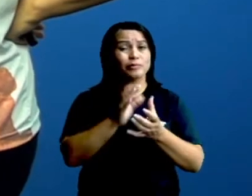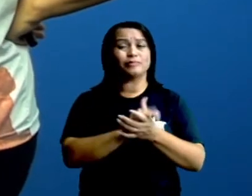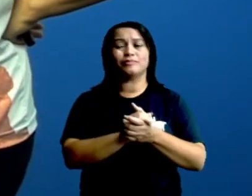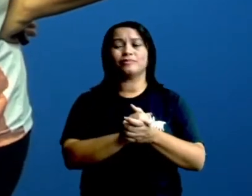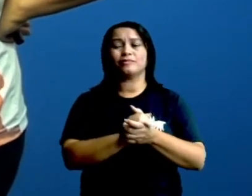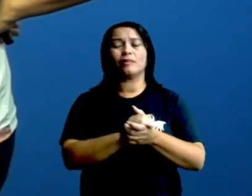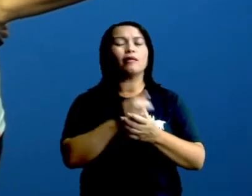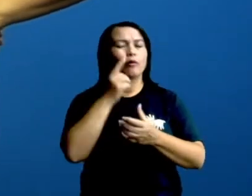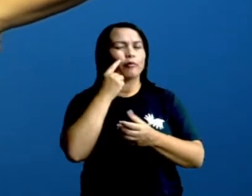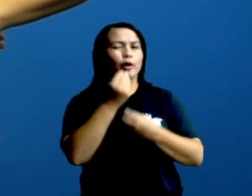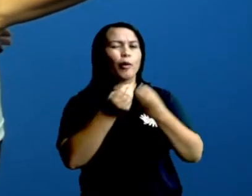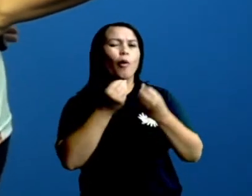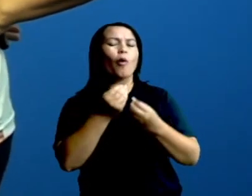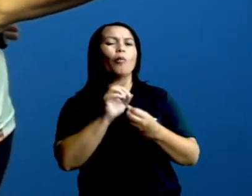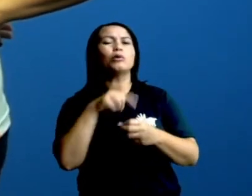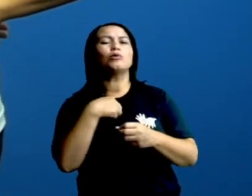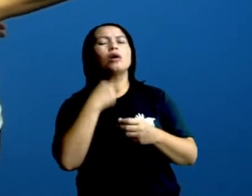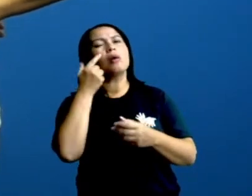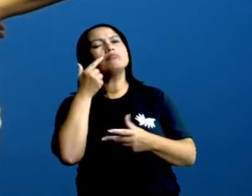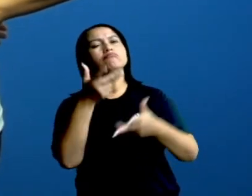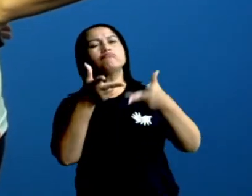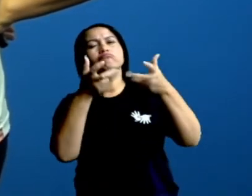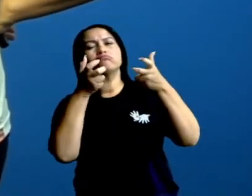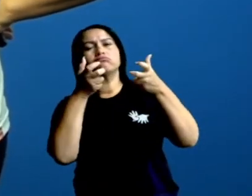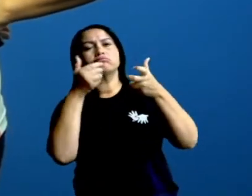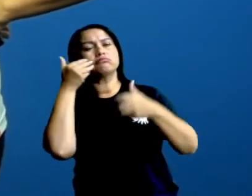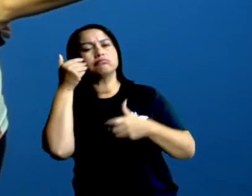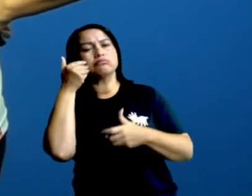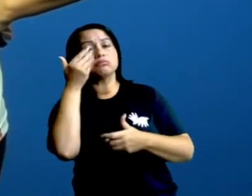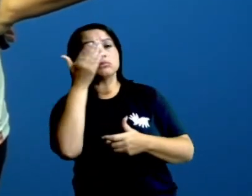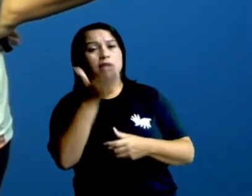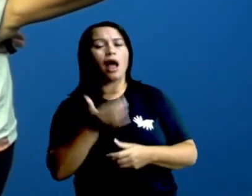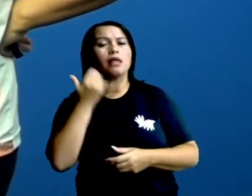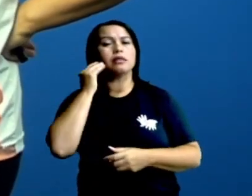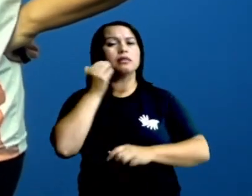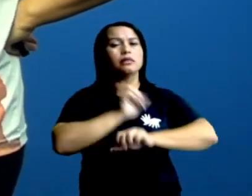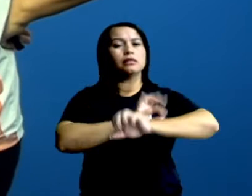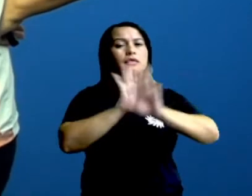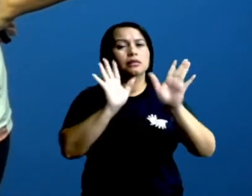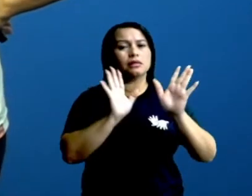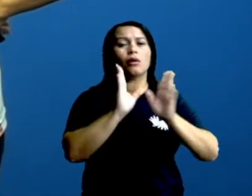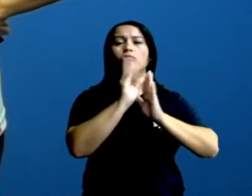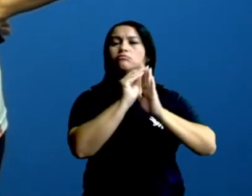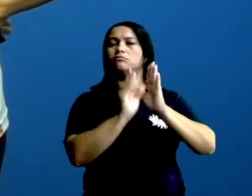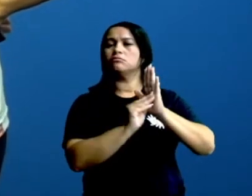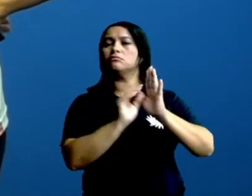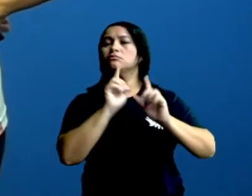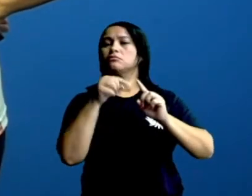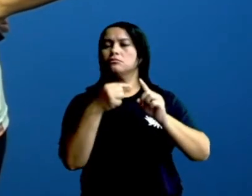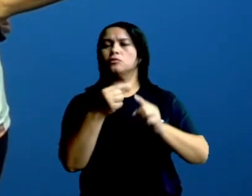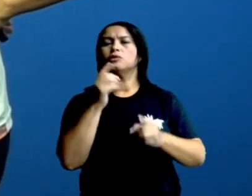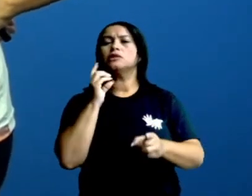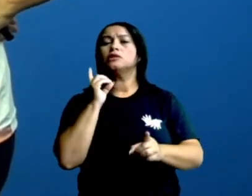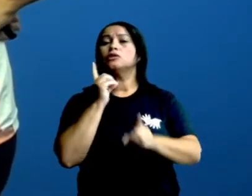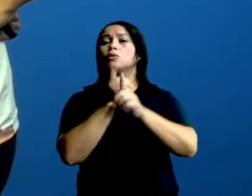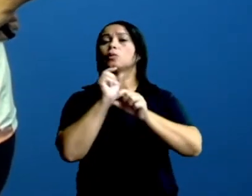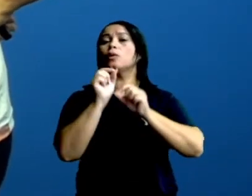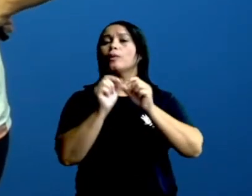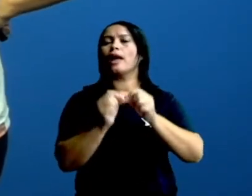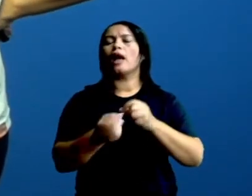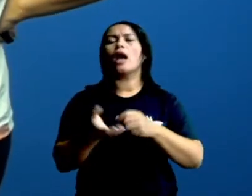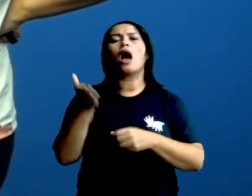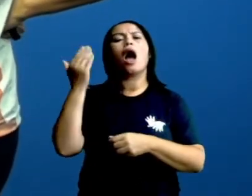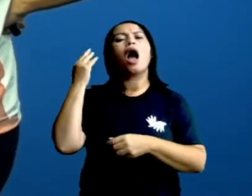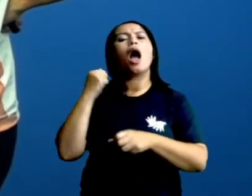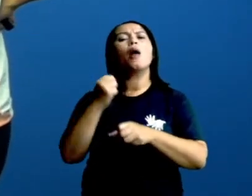isso? Como é que funciona a gente olhar para essas fotos e entender os elementos delas e através desses elementos descobrir a